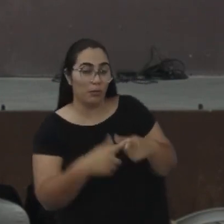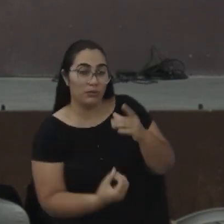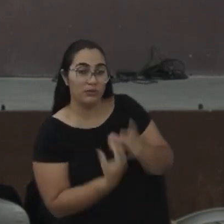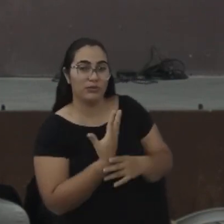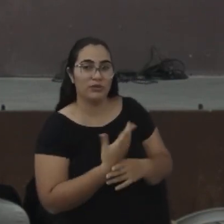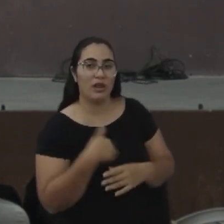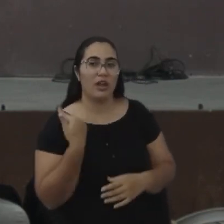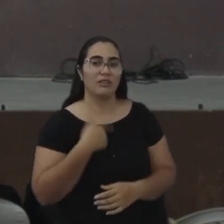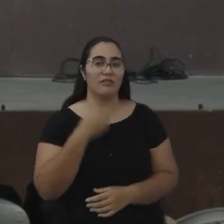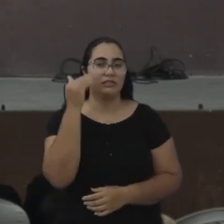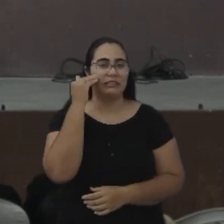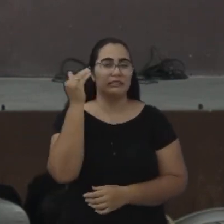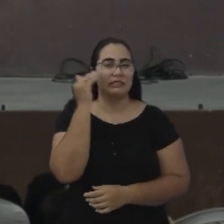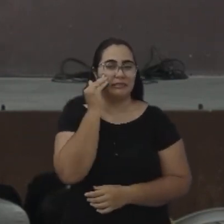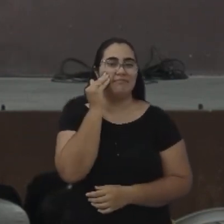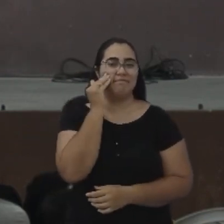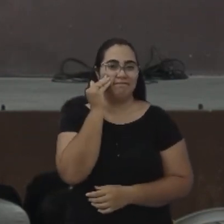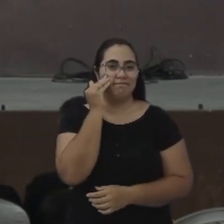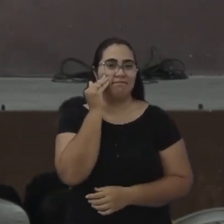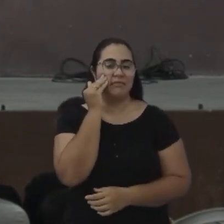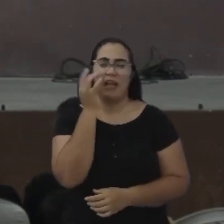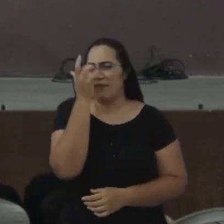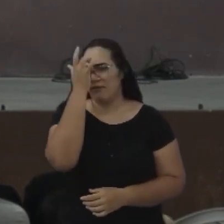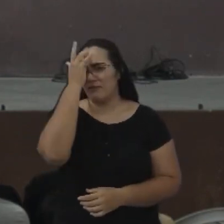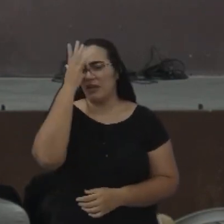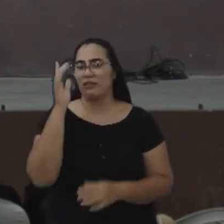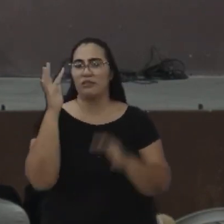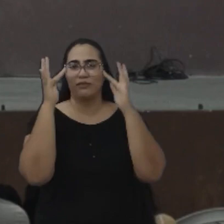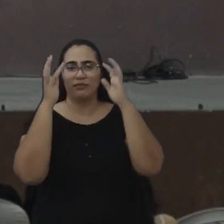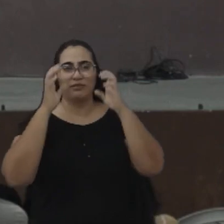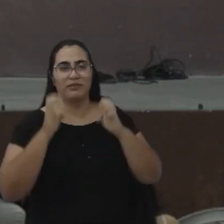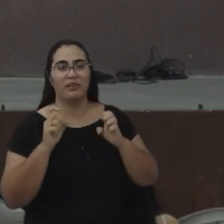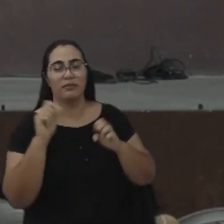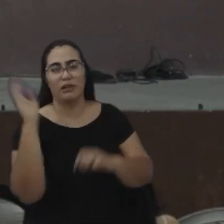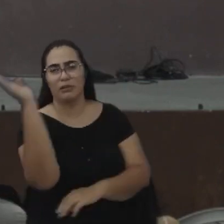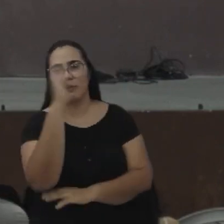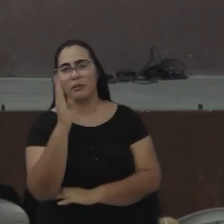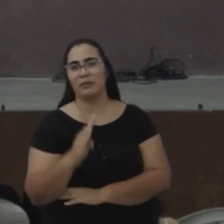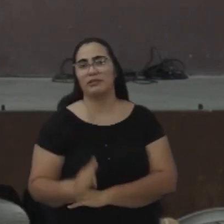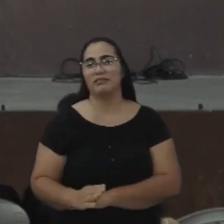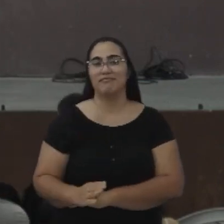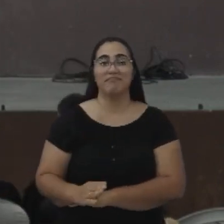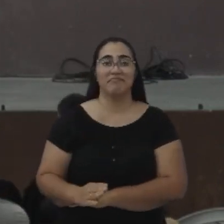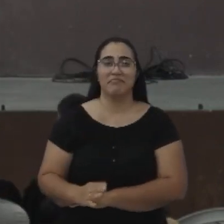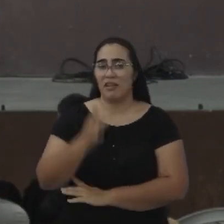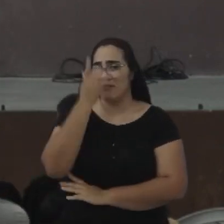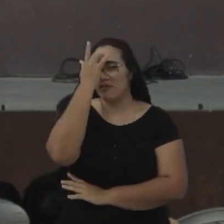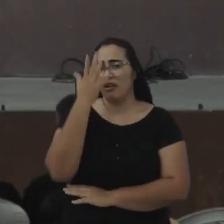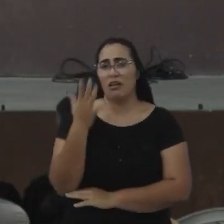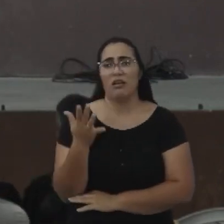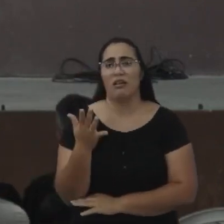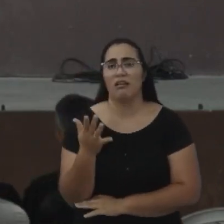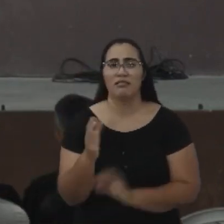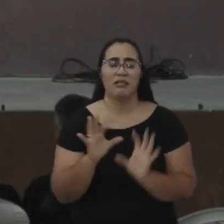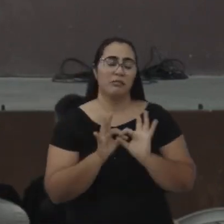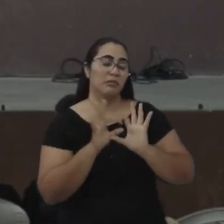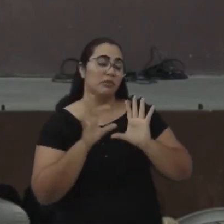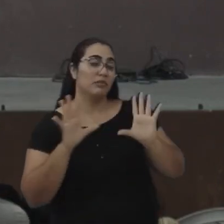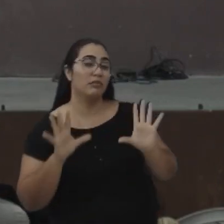descobre. Então, meu irmão, é muito fácil ter fé nesse Brasilzão que a gente vive, cheio de